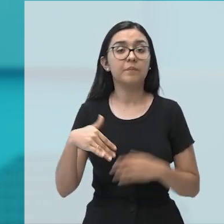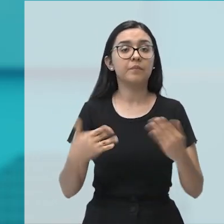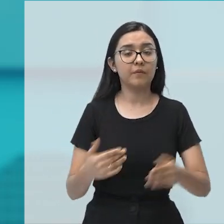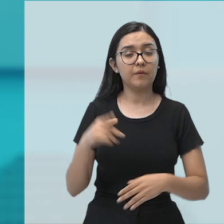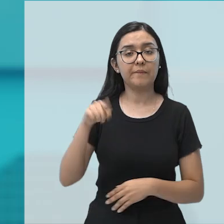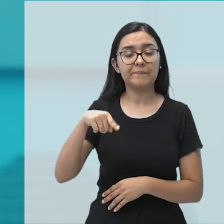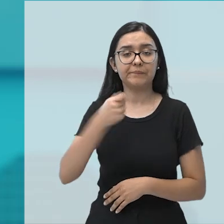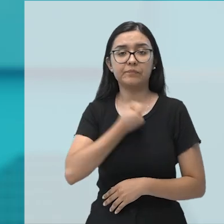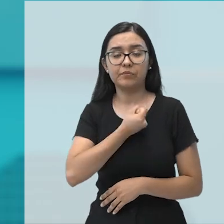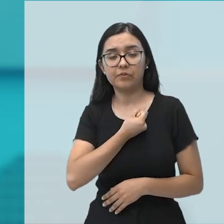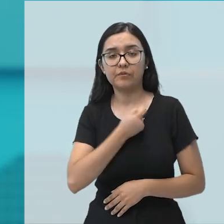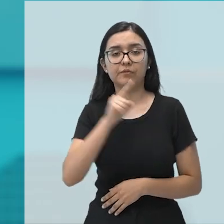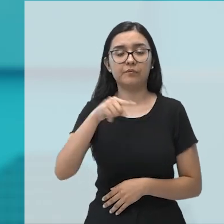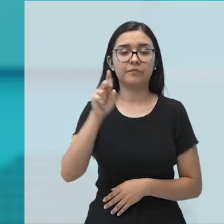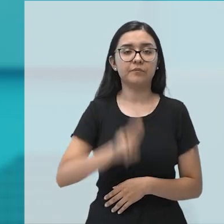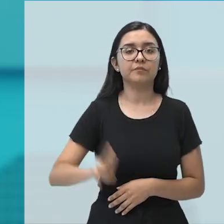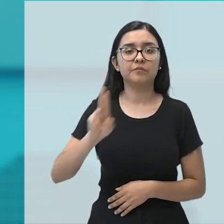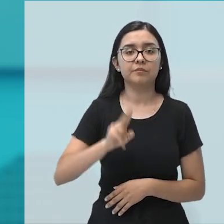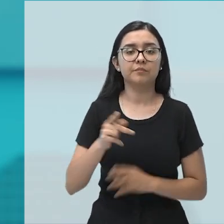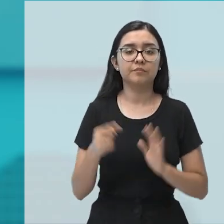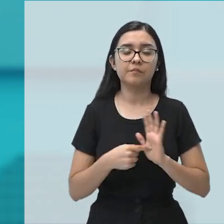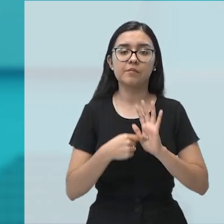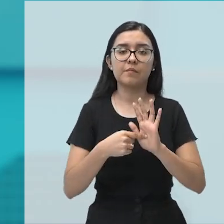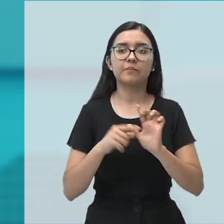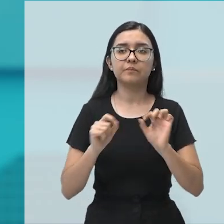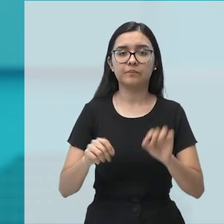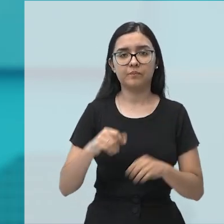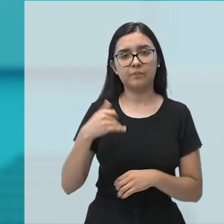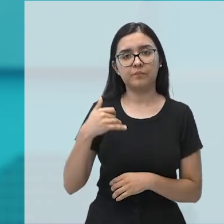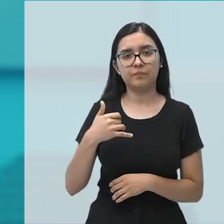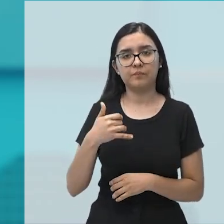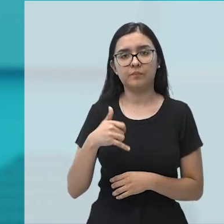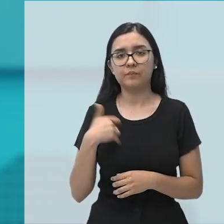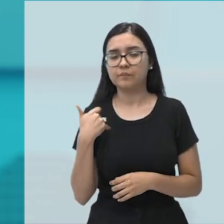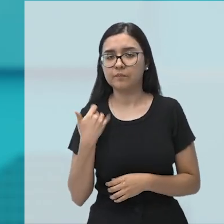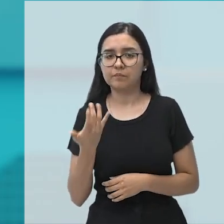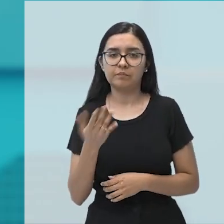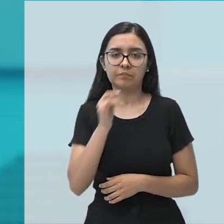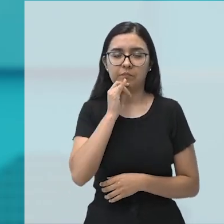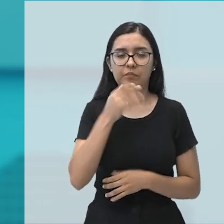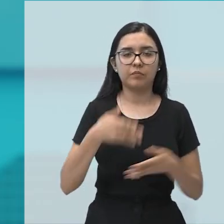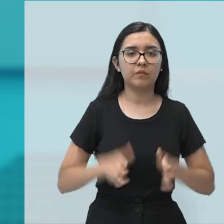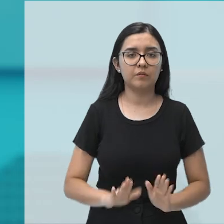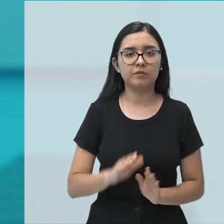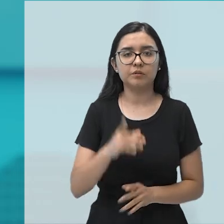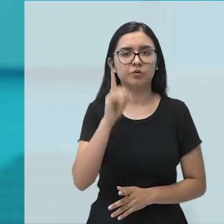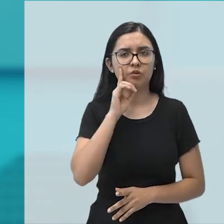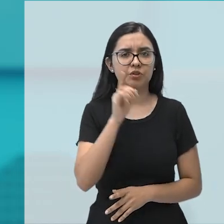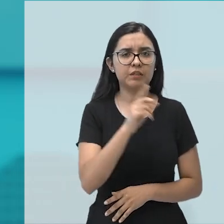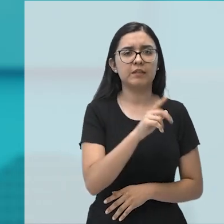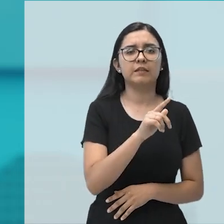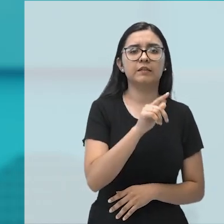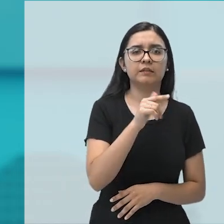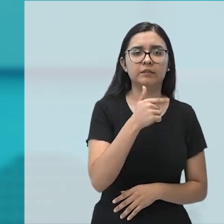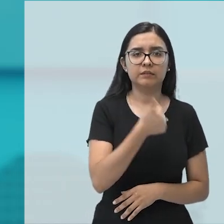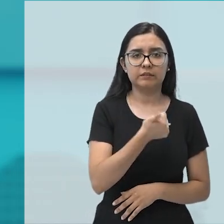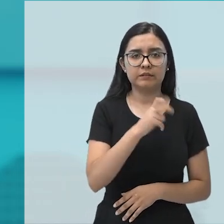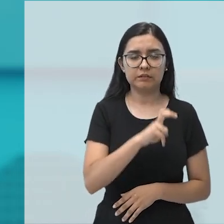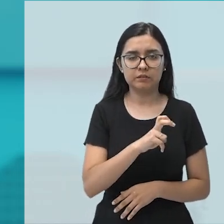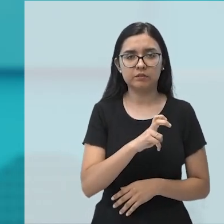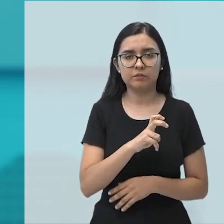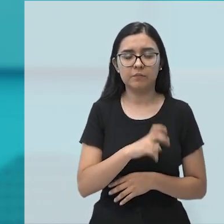número ordinal, tá? Que eu vou utilizar para datas. Tá certo? Então, em língua inglesa eu não digo eu nasci no dia 15. I was